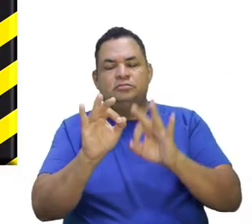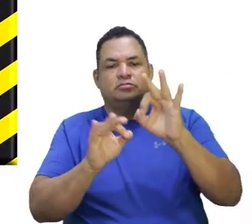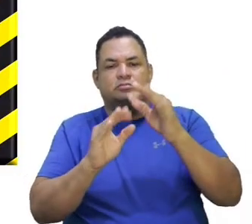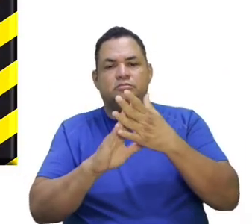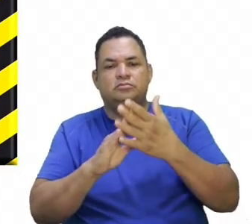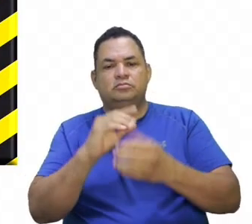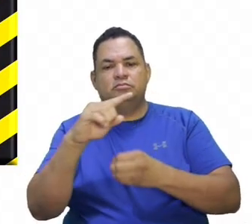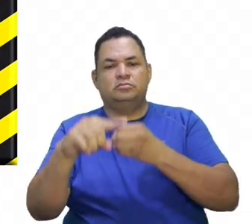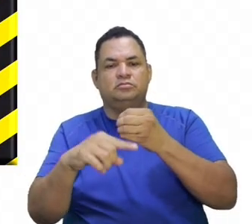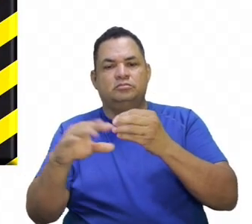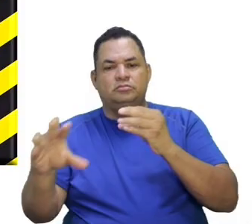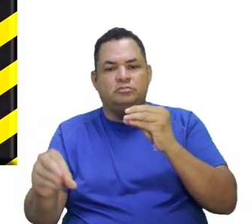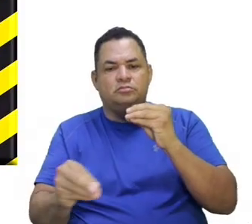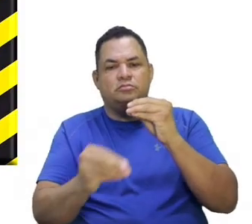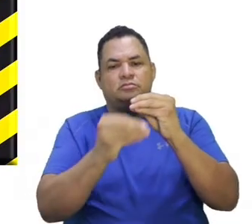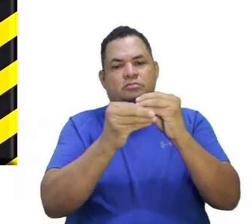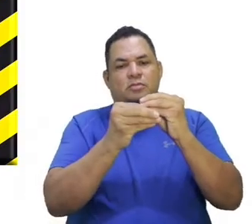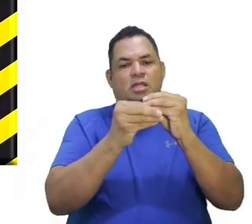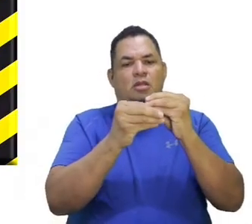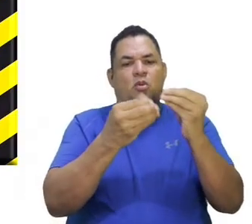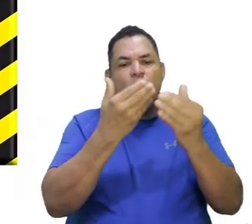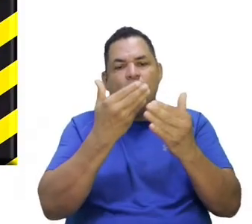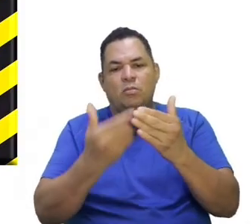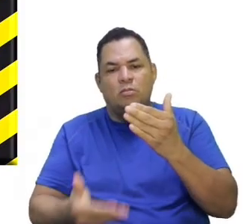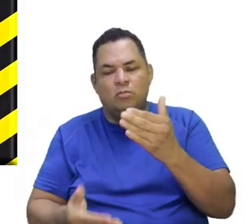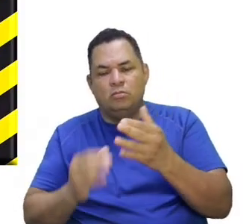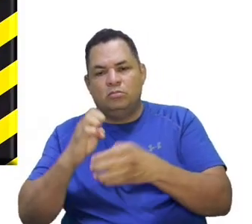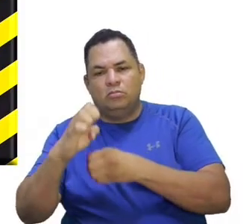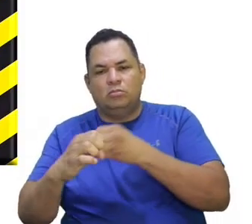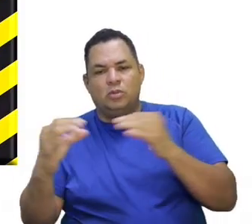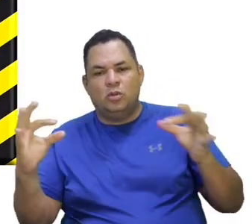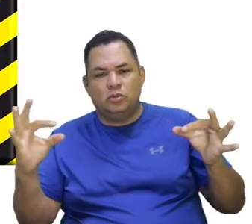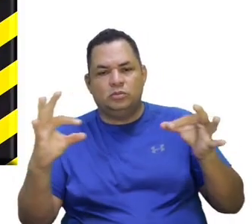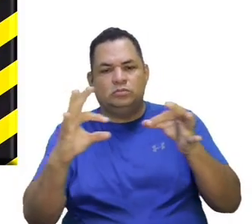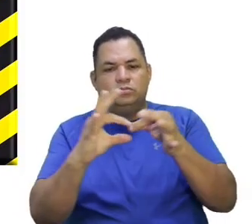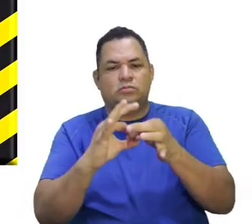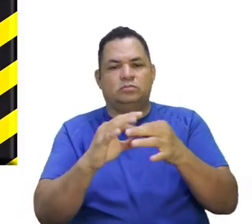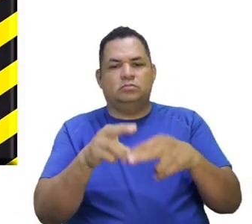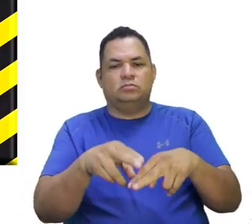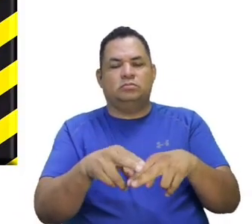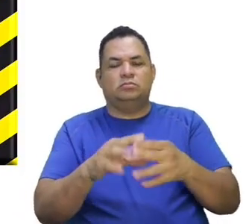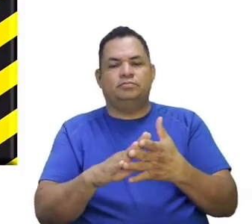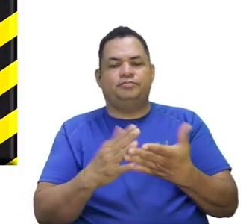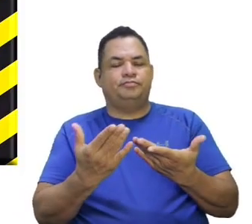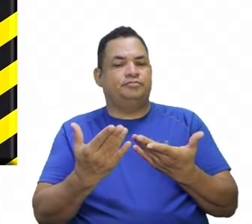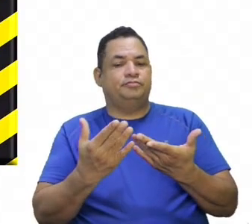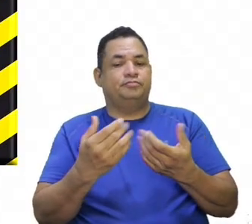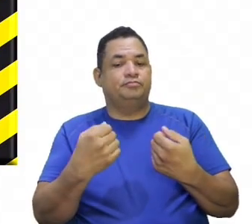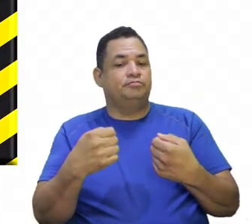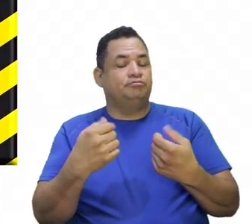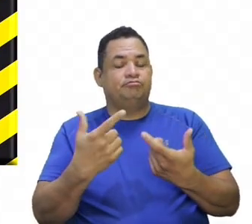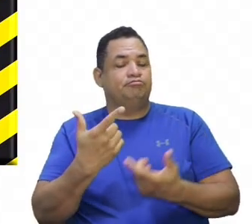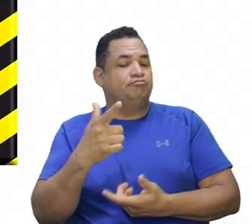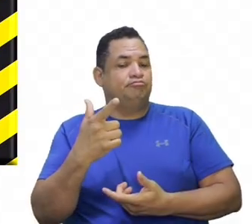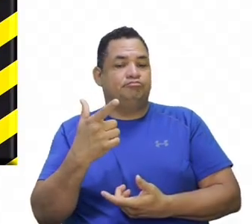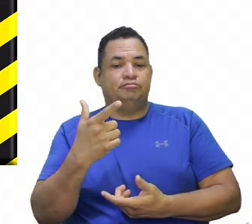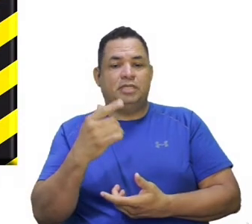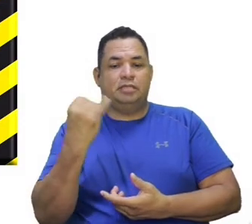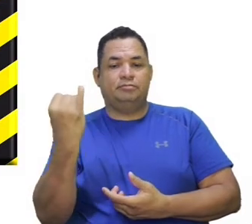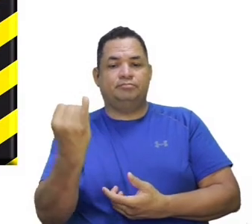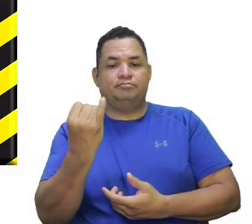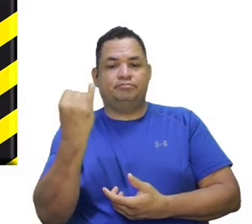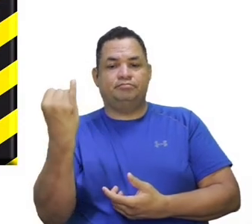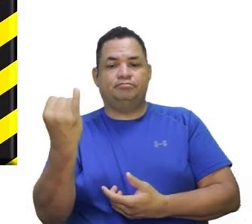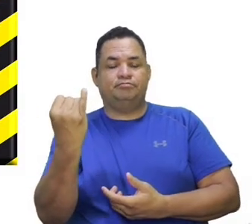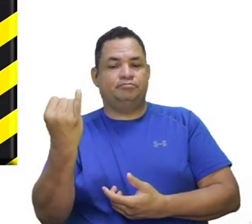nosso átomo vai ganhar ou perder o elétron durante a ligação. Por isso que não faz sentido a